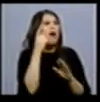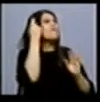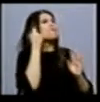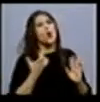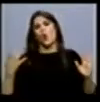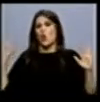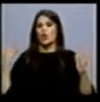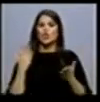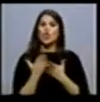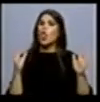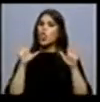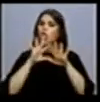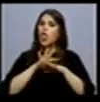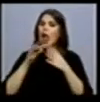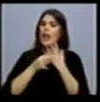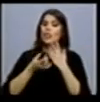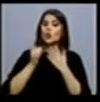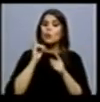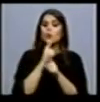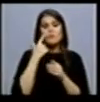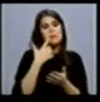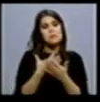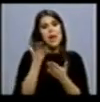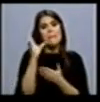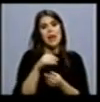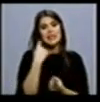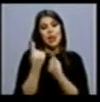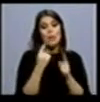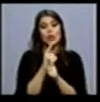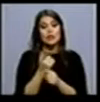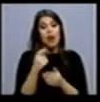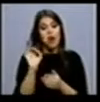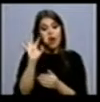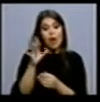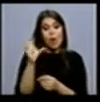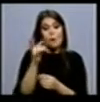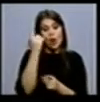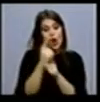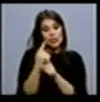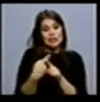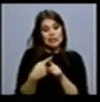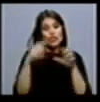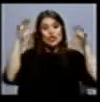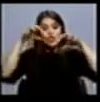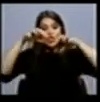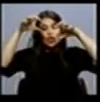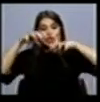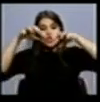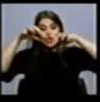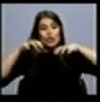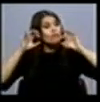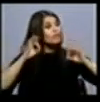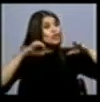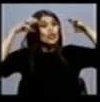apenas a sombra dos anéis. E então eles sugerem uma outra coisa muito interessante, que é chuva, Estela, chuva